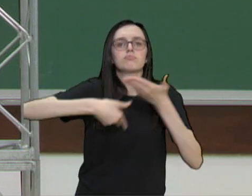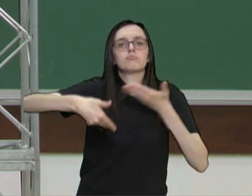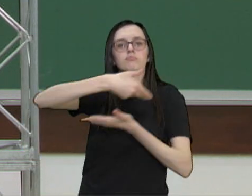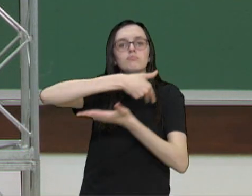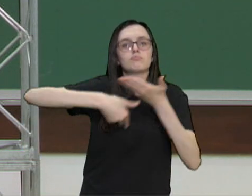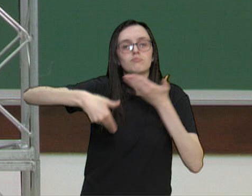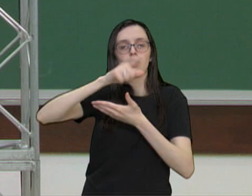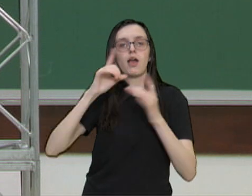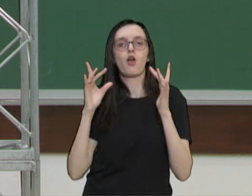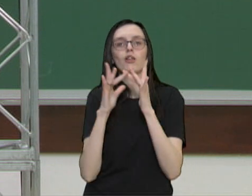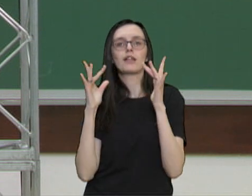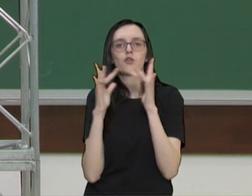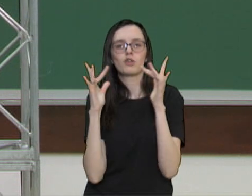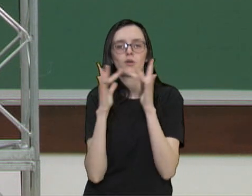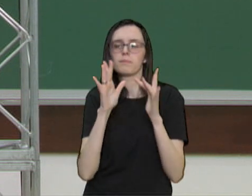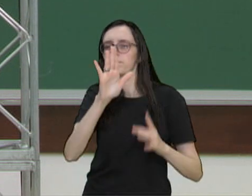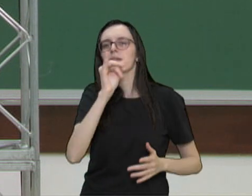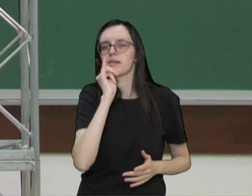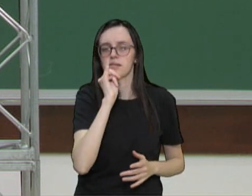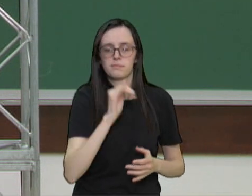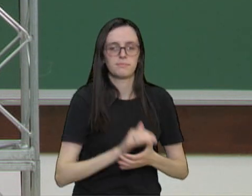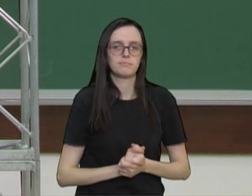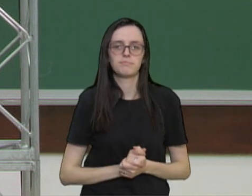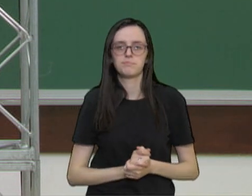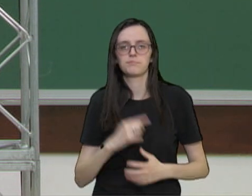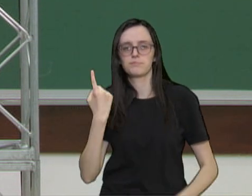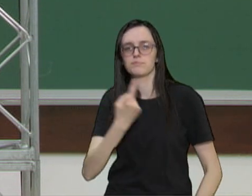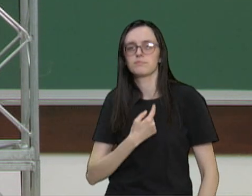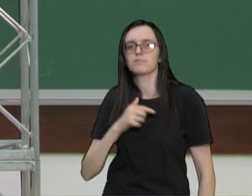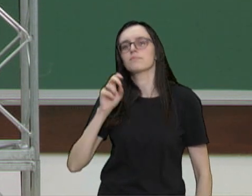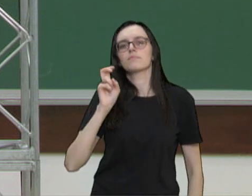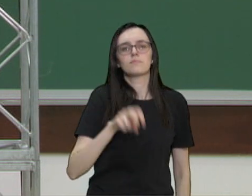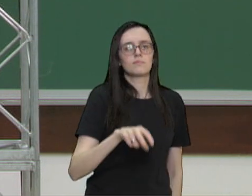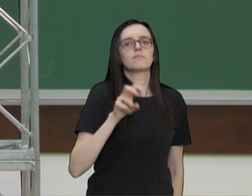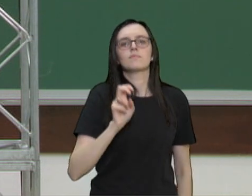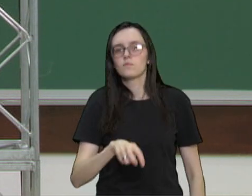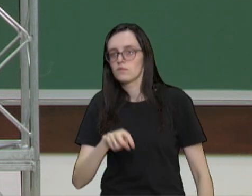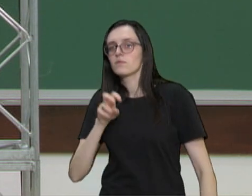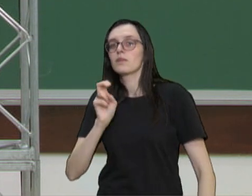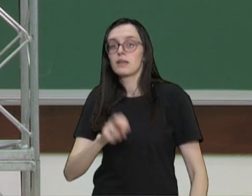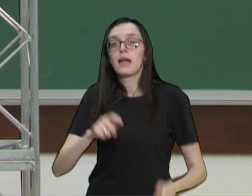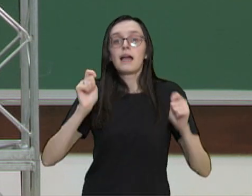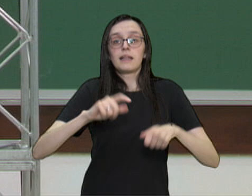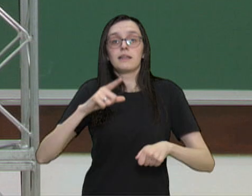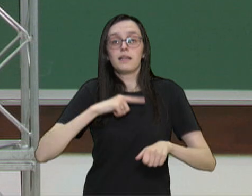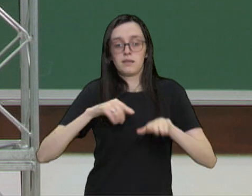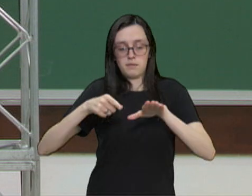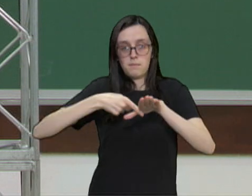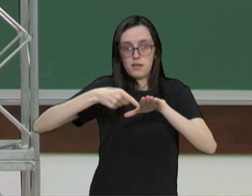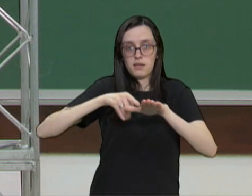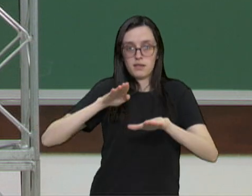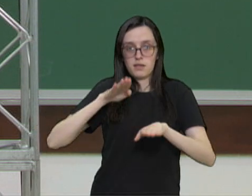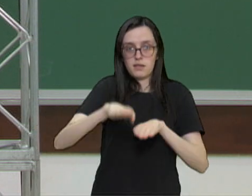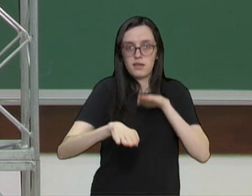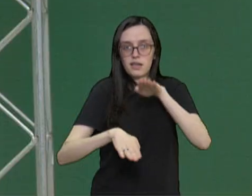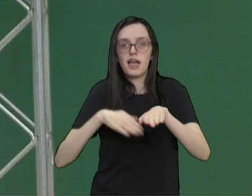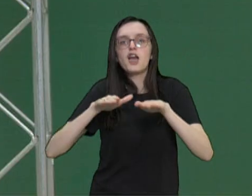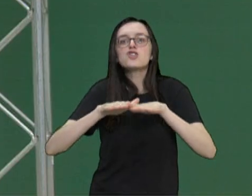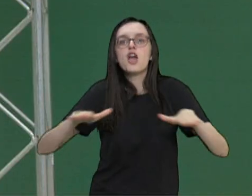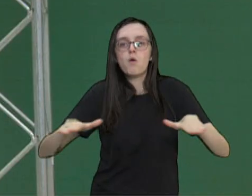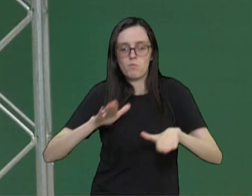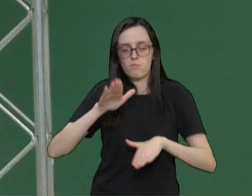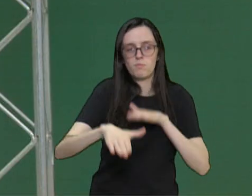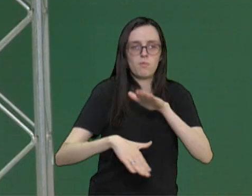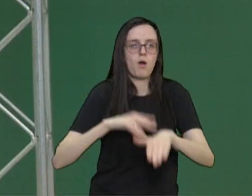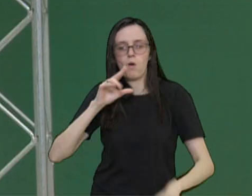com o contato. Por exemplo, para a gente caminhar, lógico, a gente tem o atrito entre os nossos pés e o chão. Para a gente